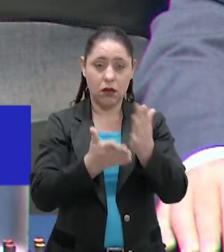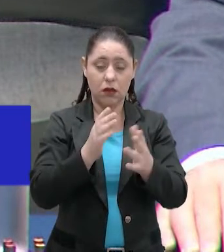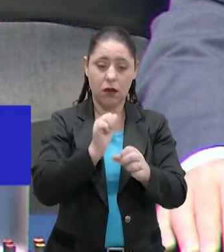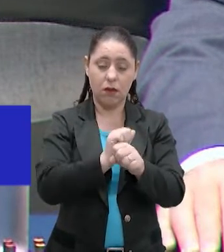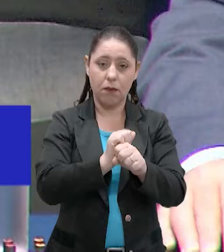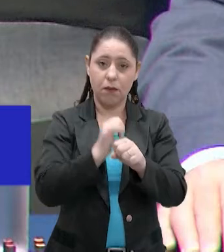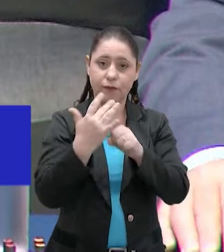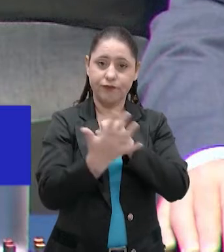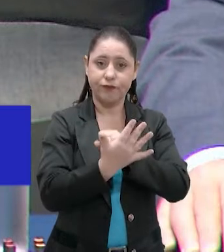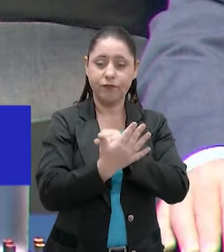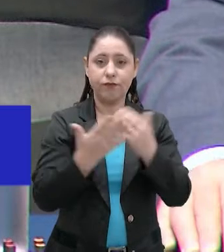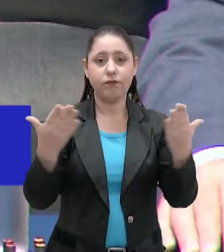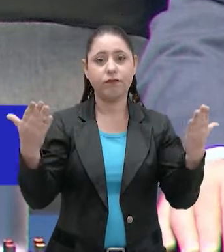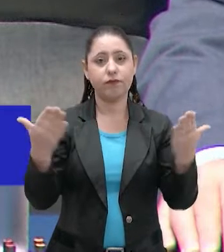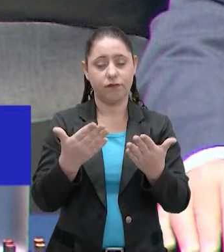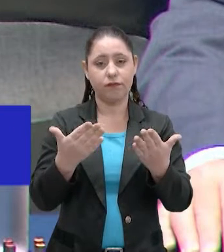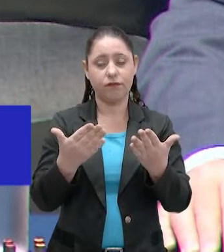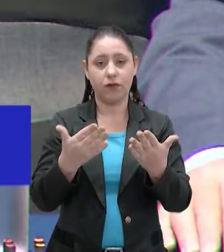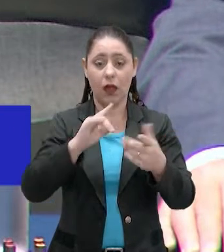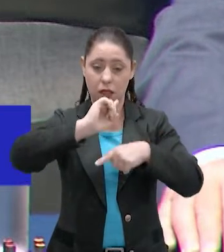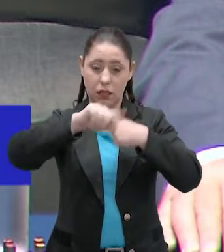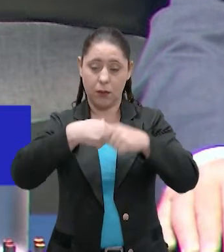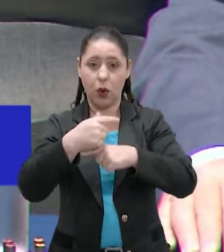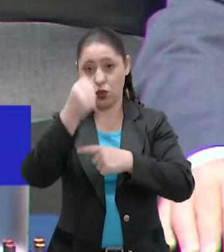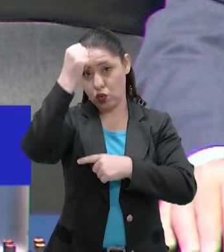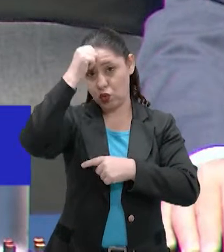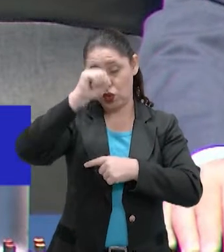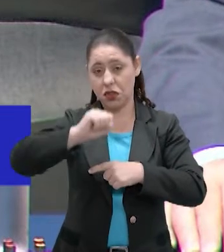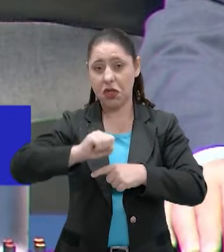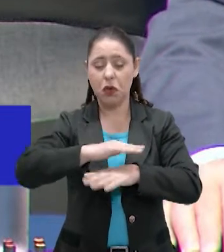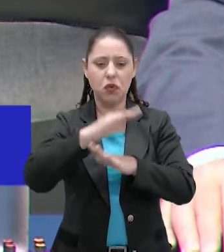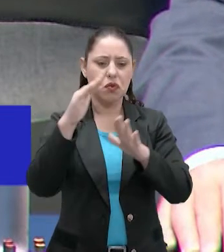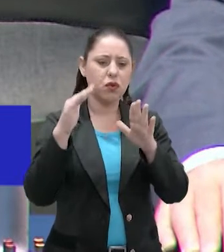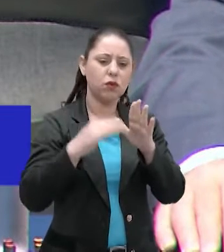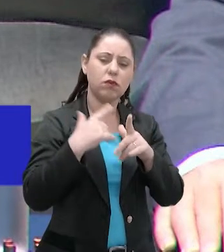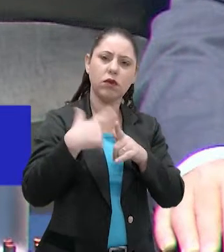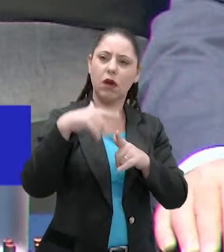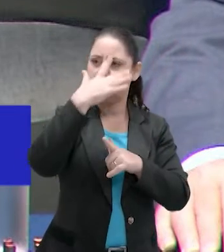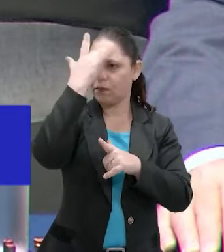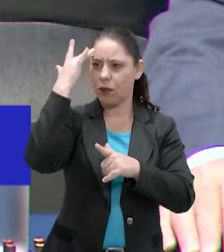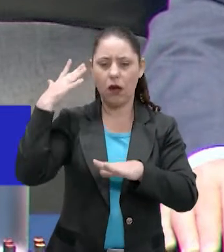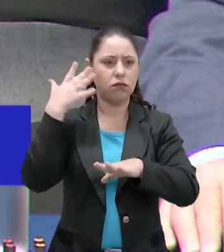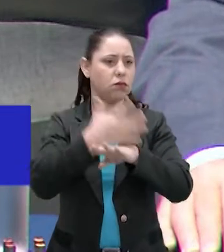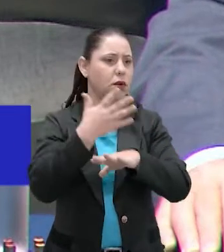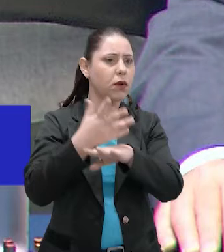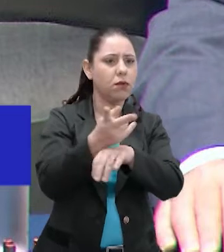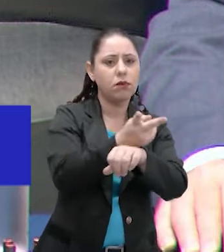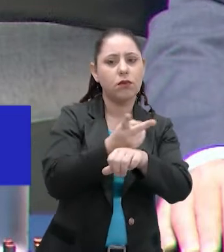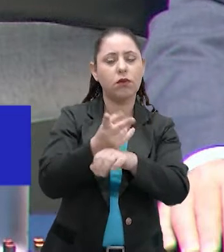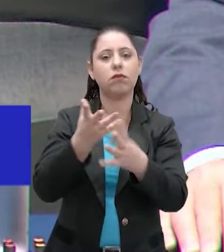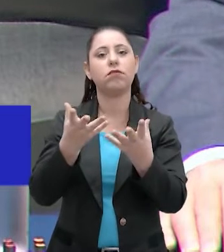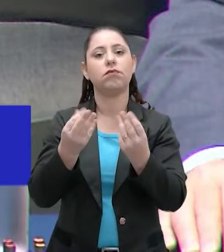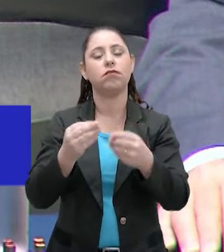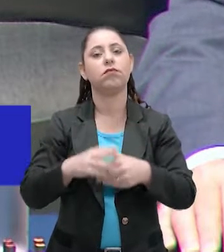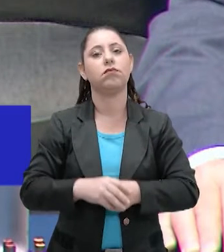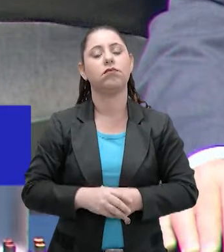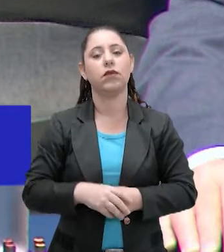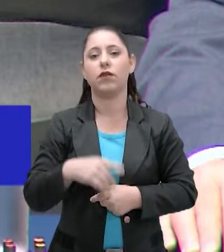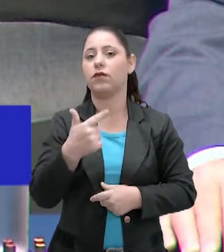pandemia, é hoje, pós-pandemia, um sucesso total, porque as pessoas têm ido procurar